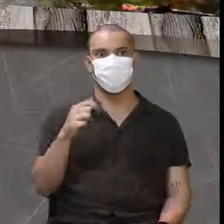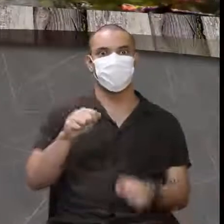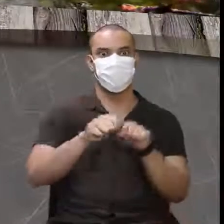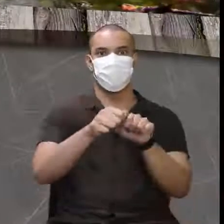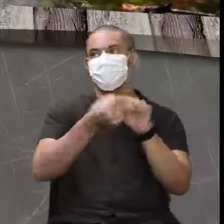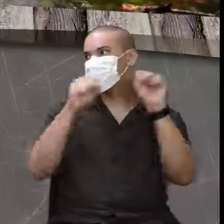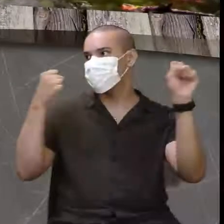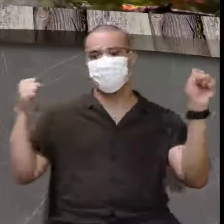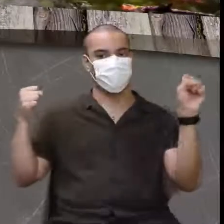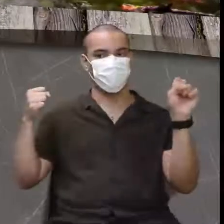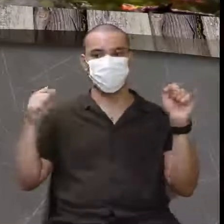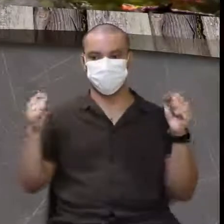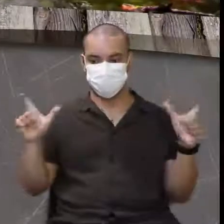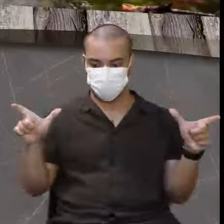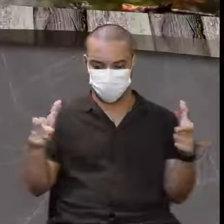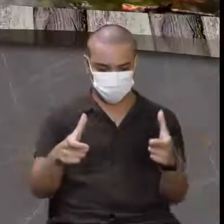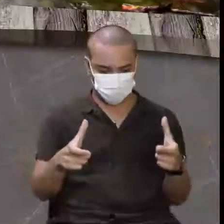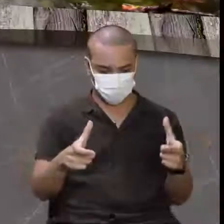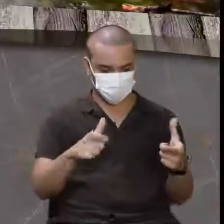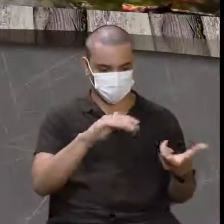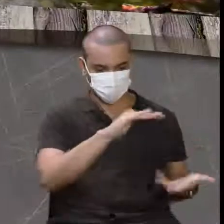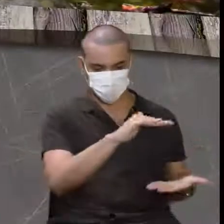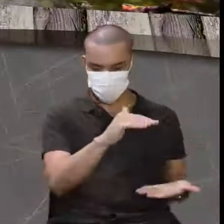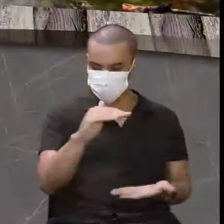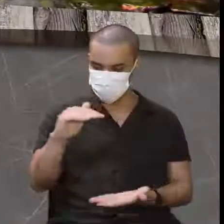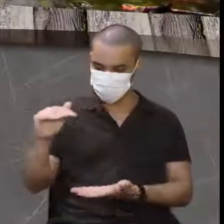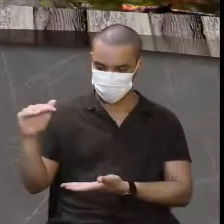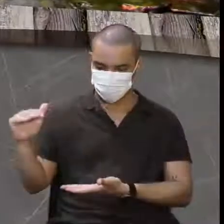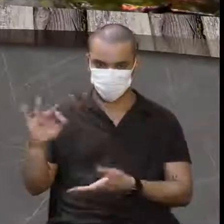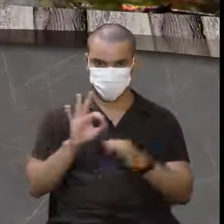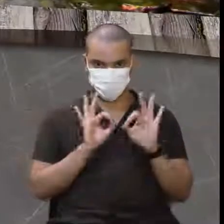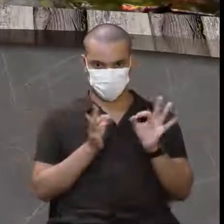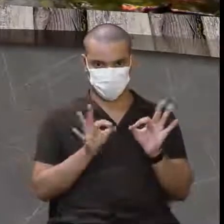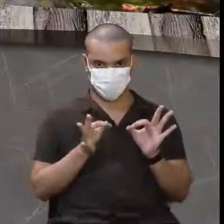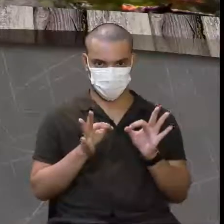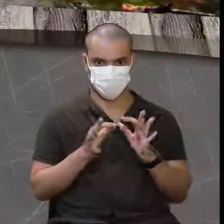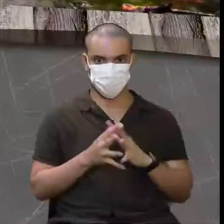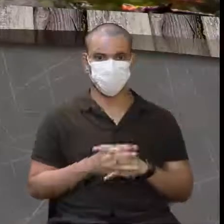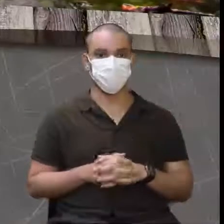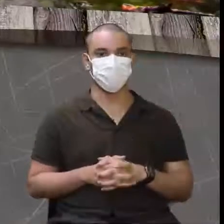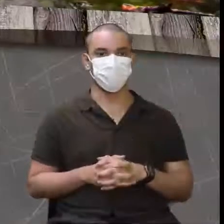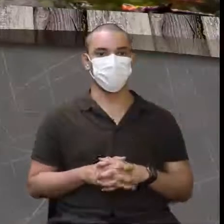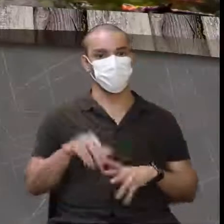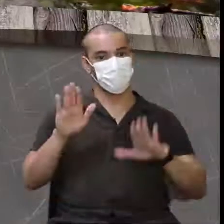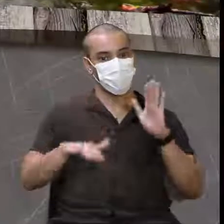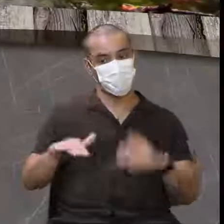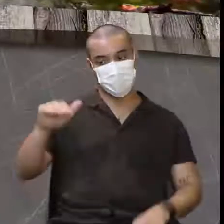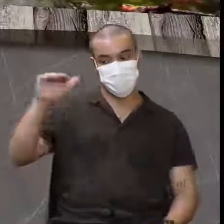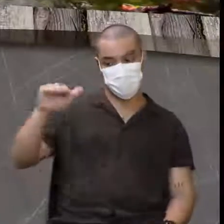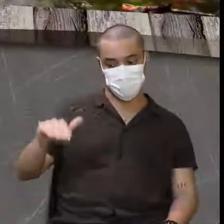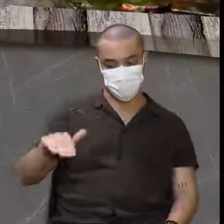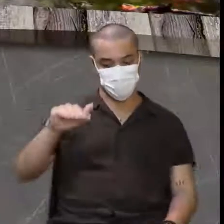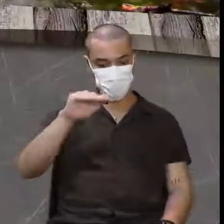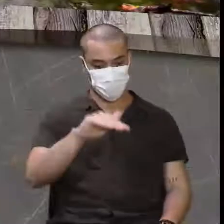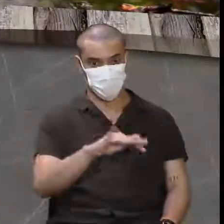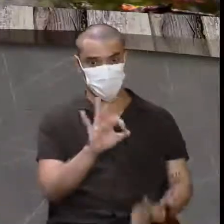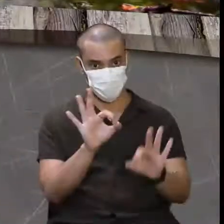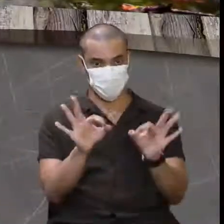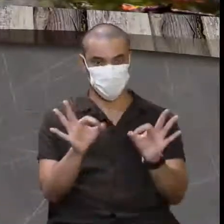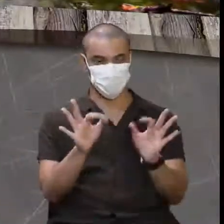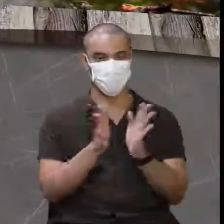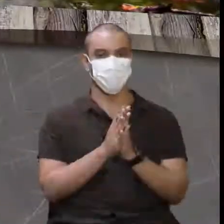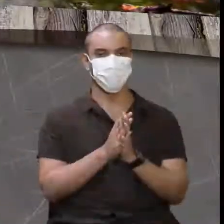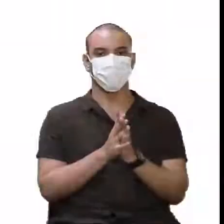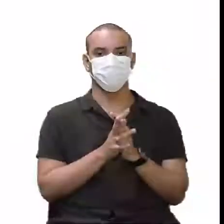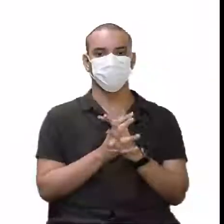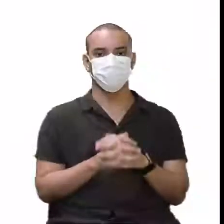grandiosos para ele poder trabalhar, então tinha que ser uma planta de médio porte, tá? Ou pequeno porte, né? As herbáceas são pequeno porte. Tá bom? Vamos lá,